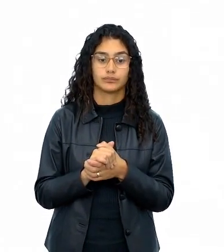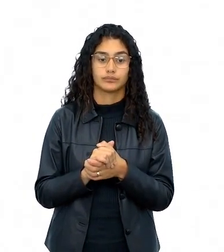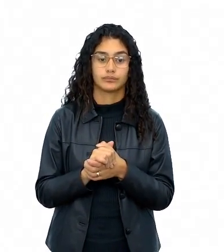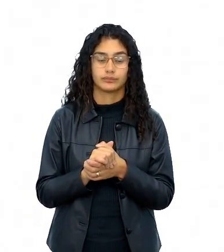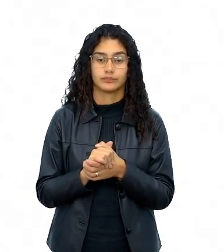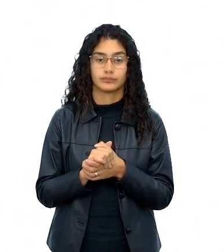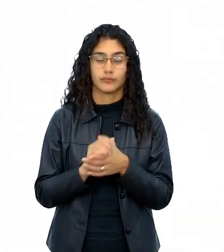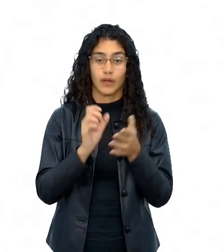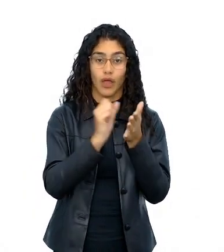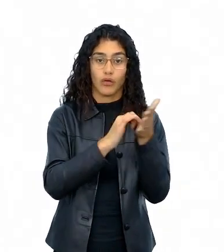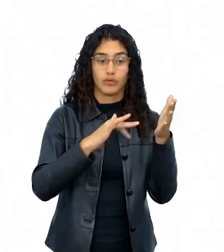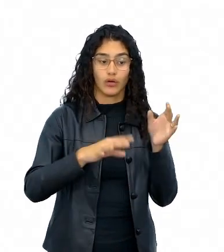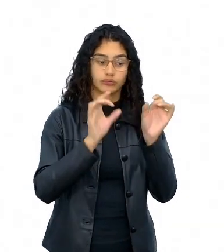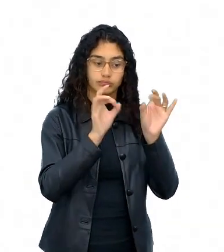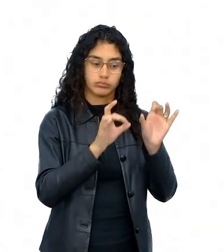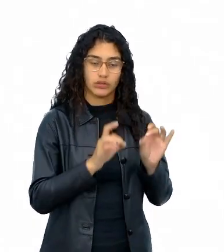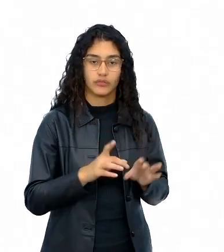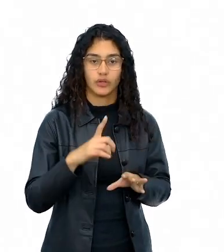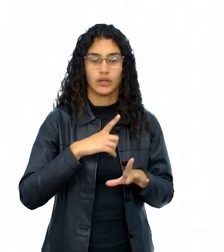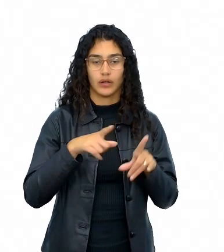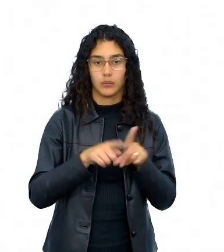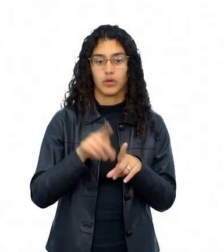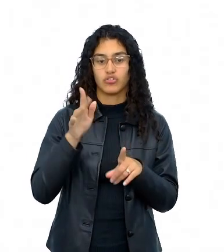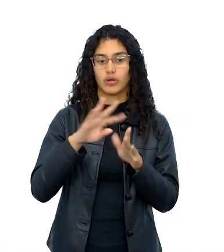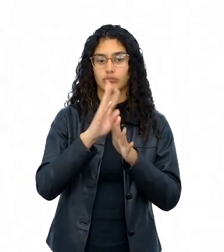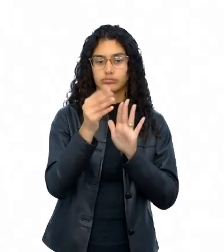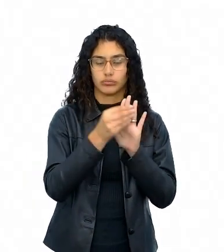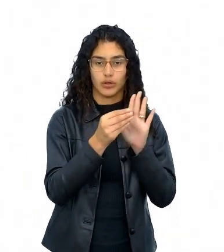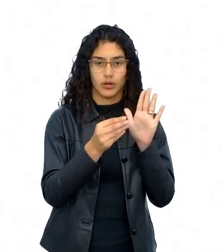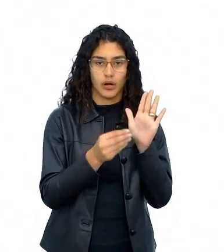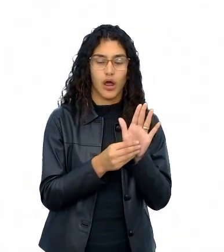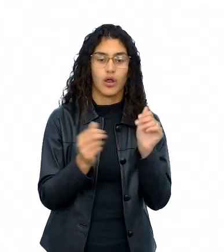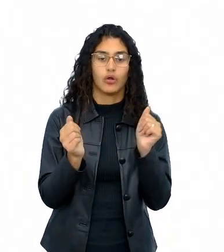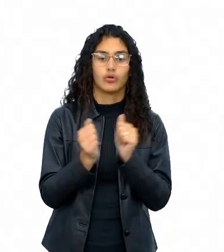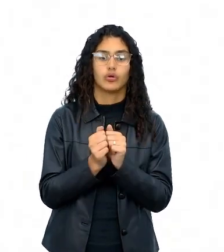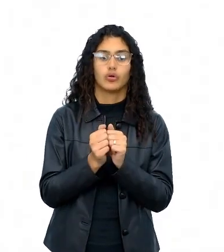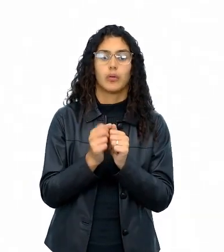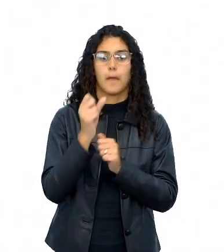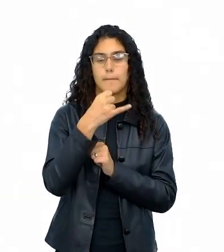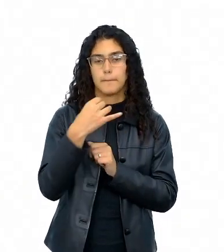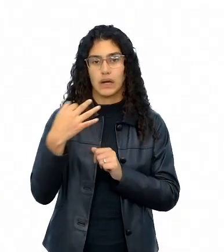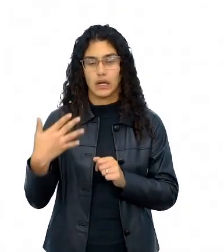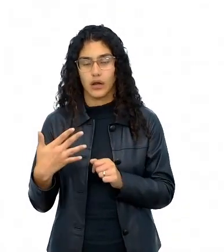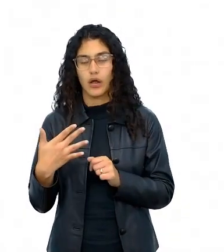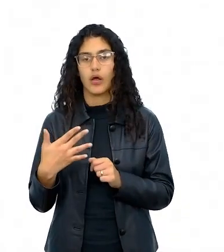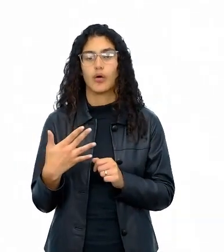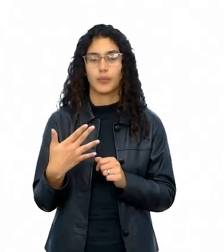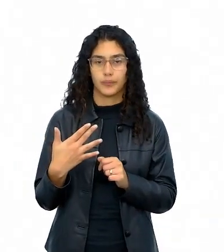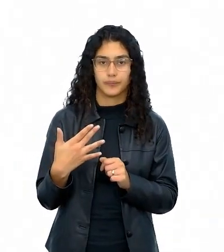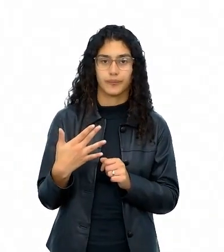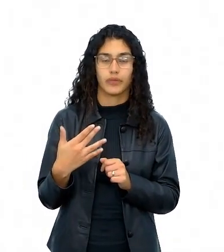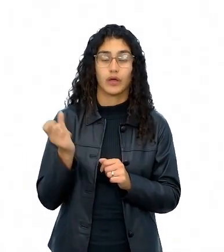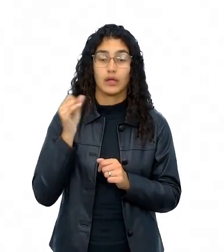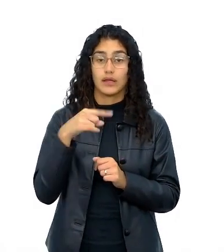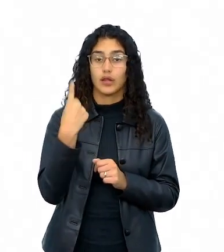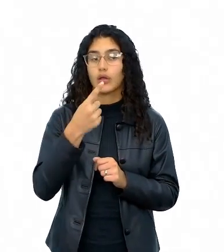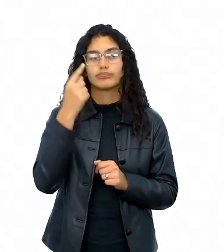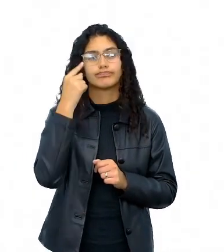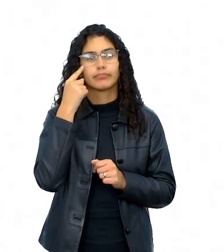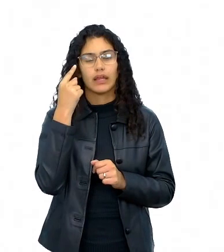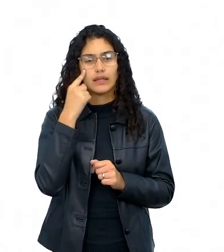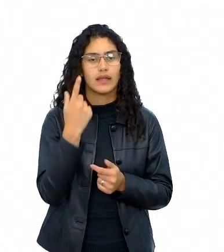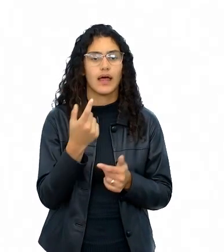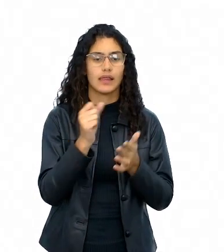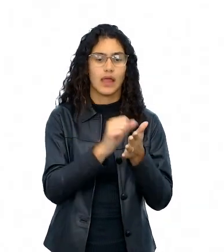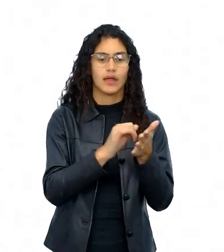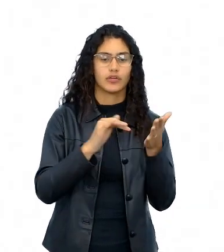nessa atividade específica, já está lidando, né, com as operações. Então, se a gente pensar, né,